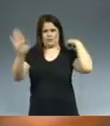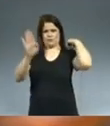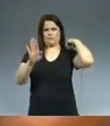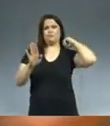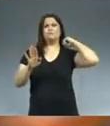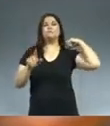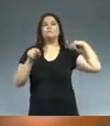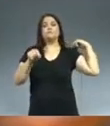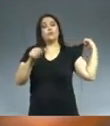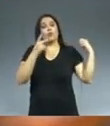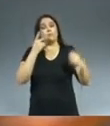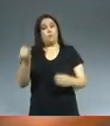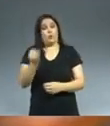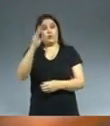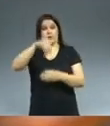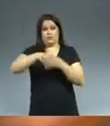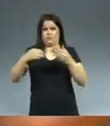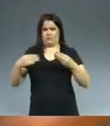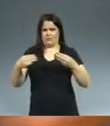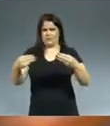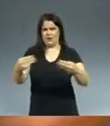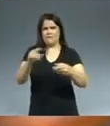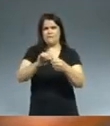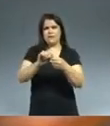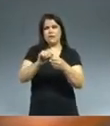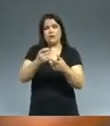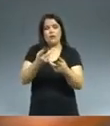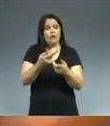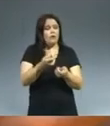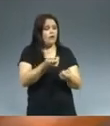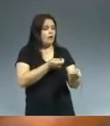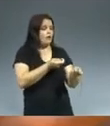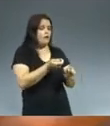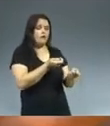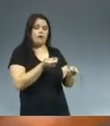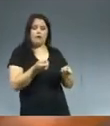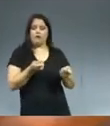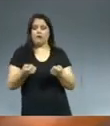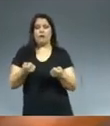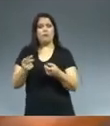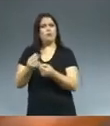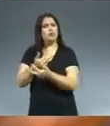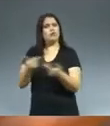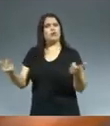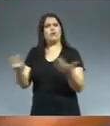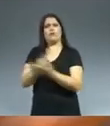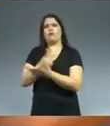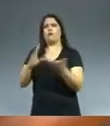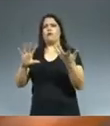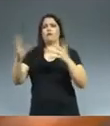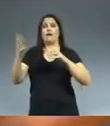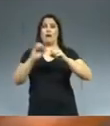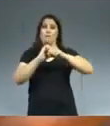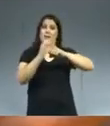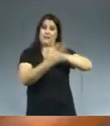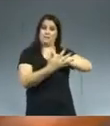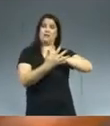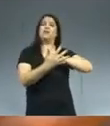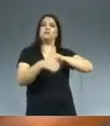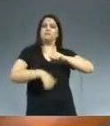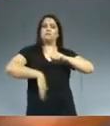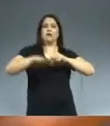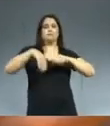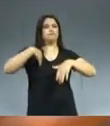e o papel do ministério é justamente fazer a governança disso porque muitas coisas estão acontecendo a pandemia